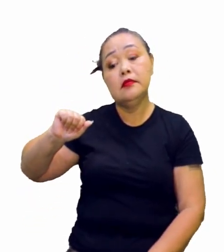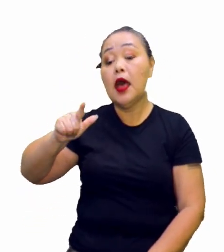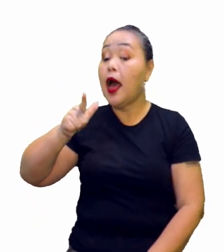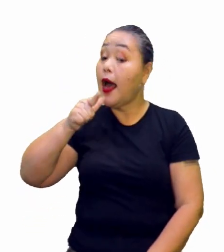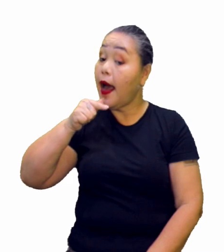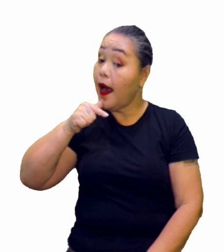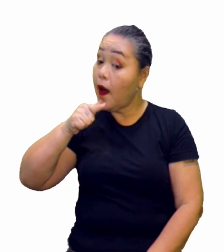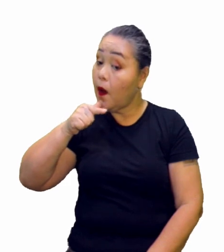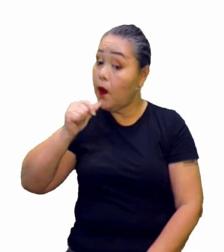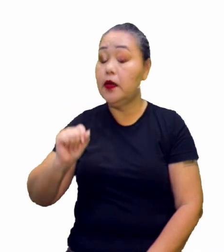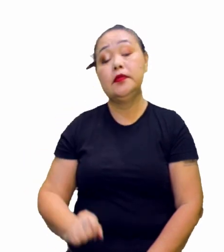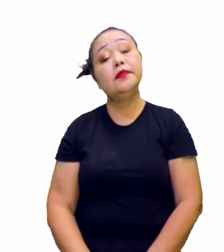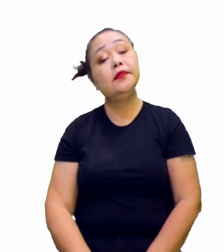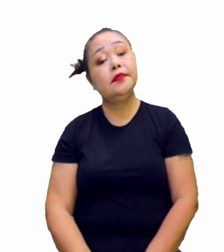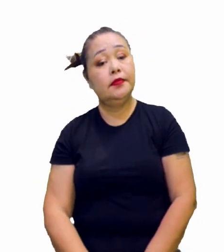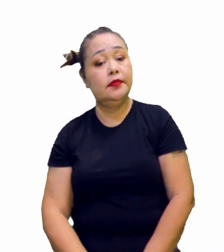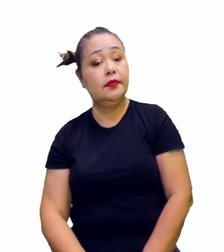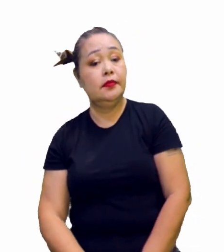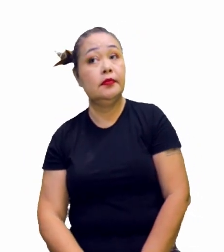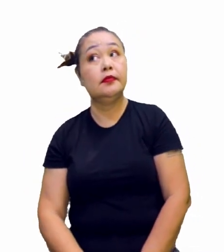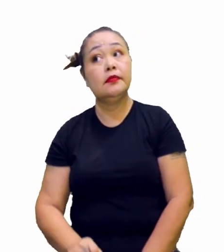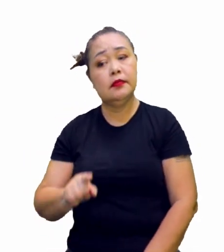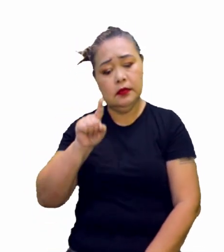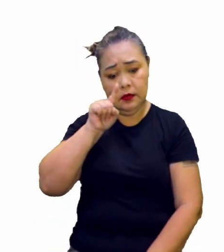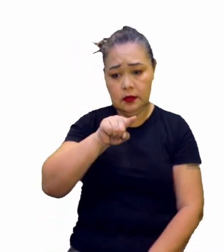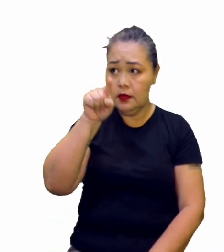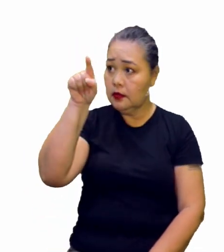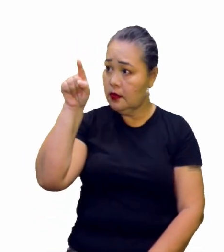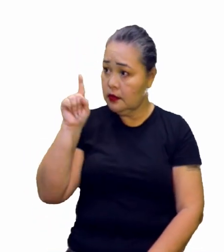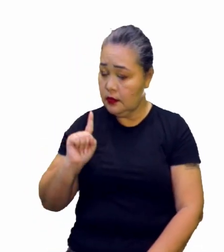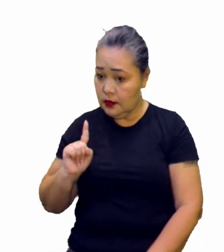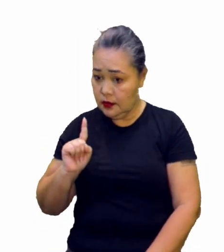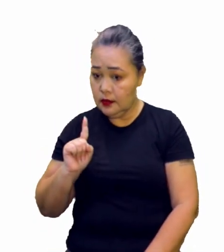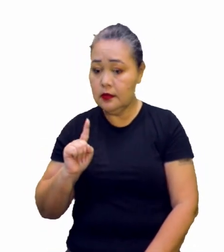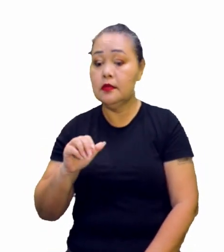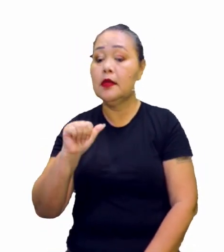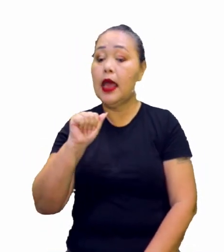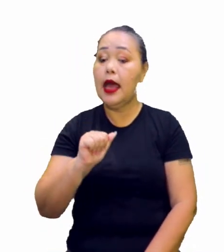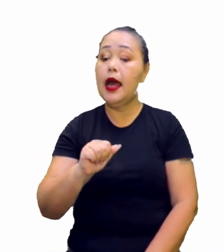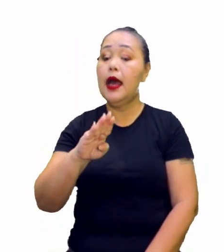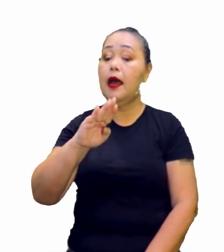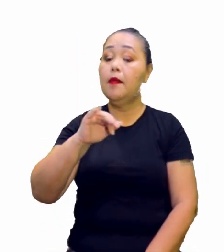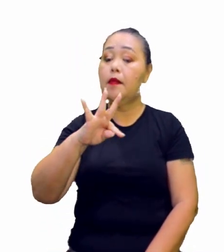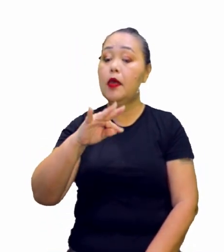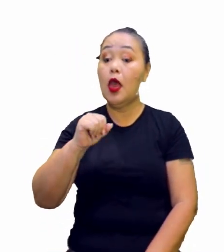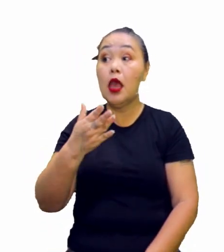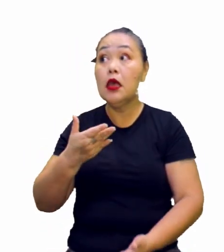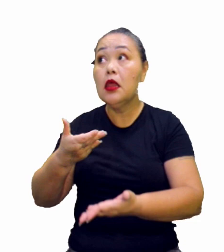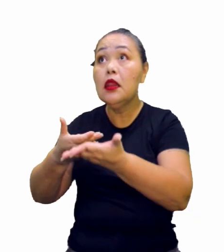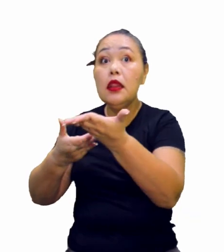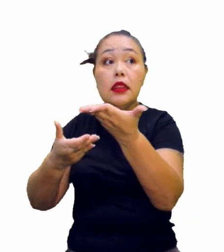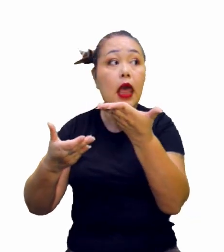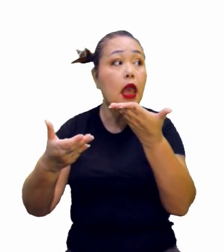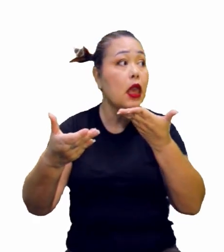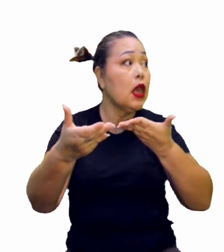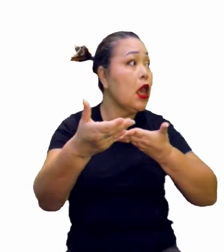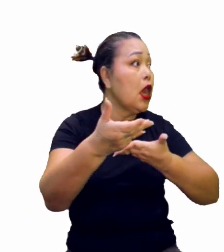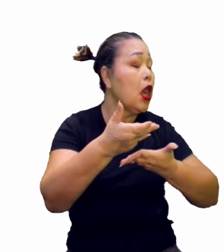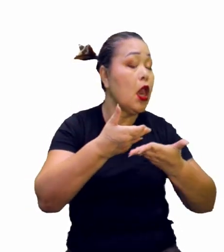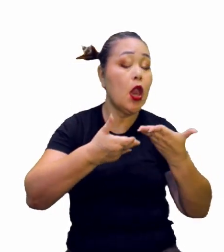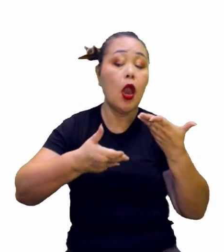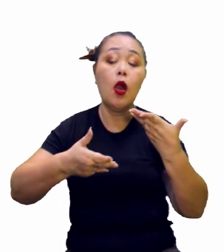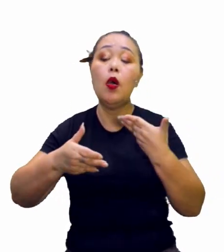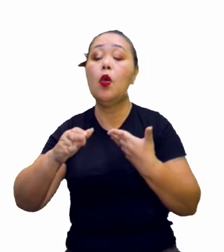água. Então, esses fatores abióticos interagem com os fatores